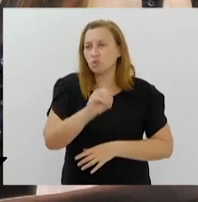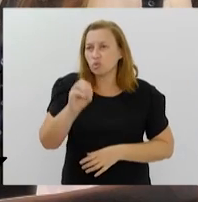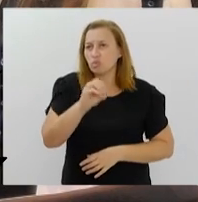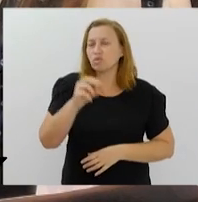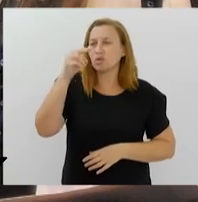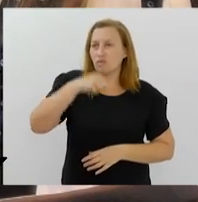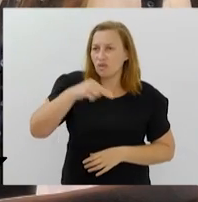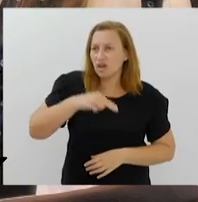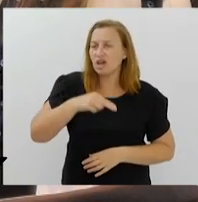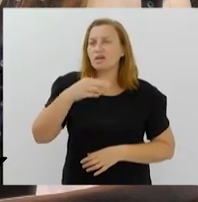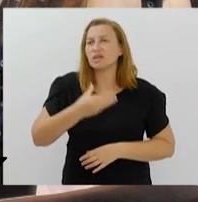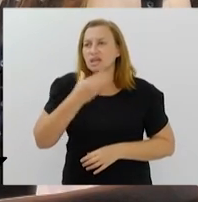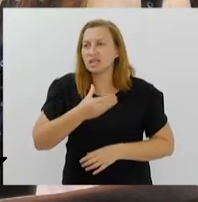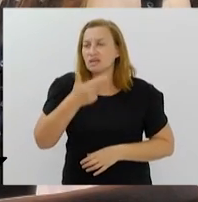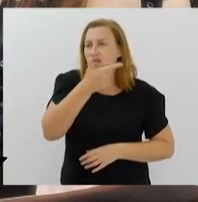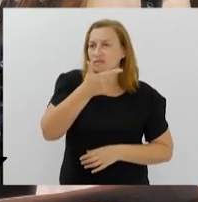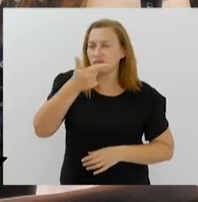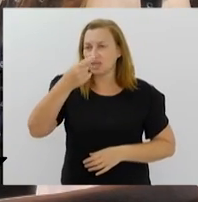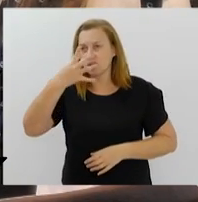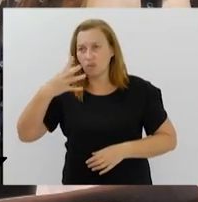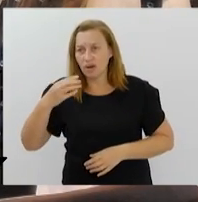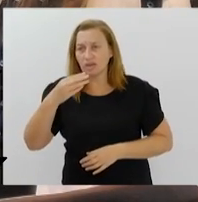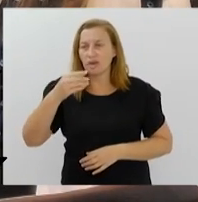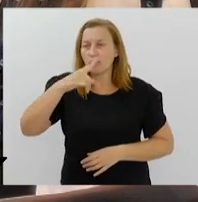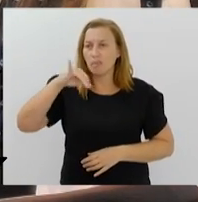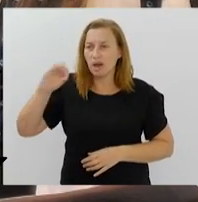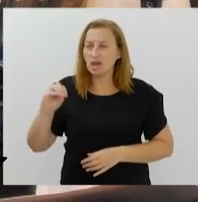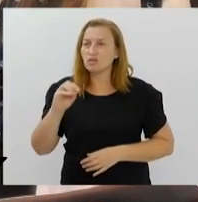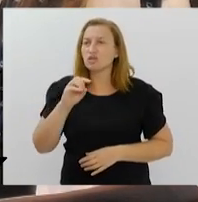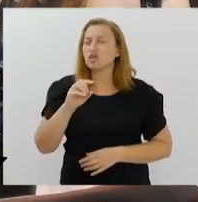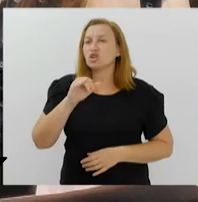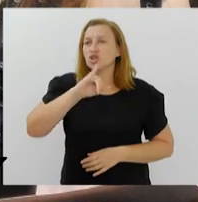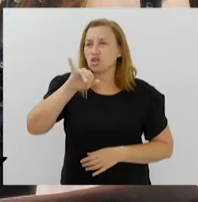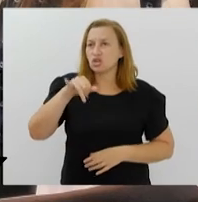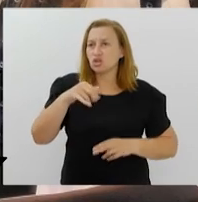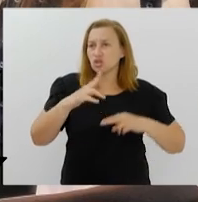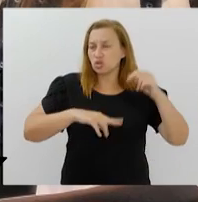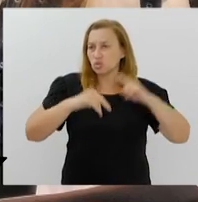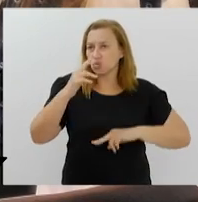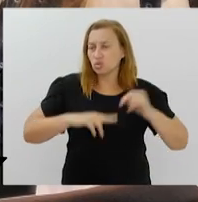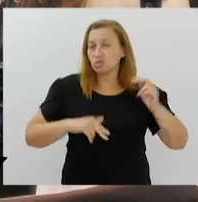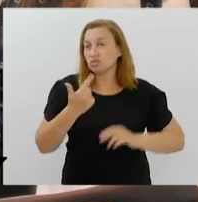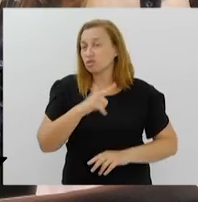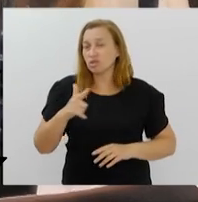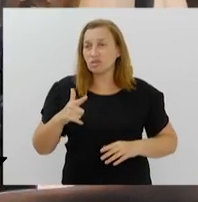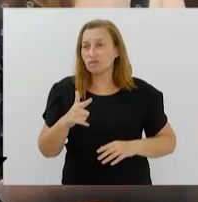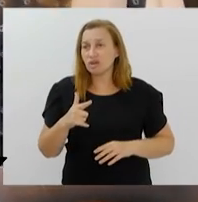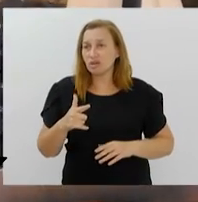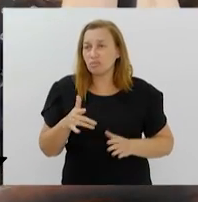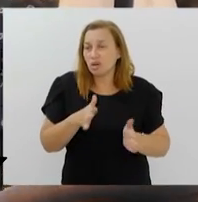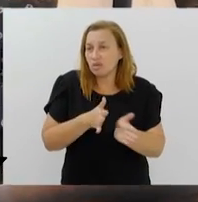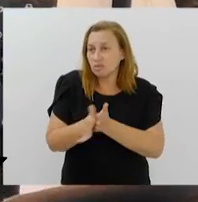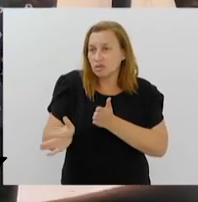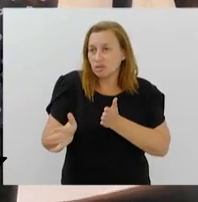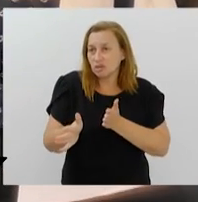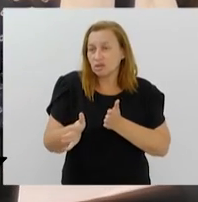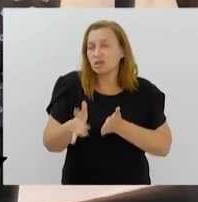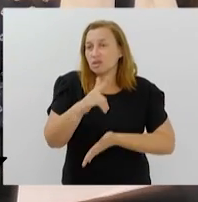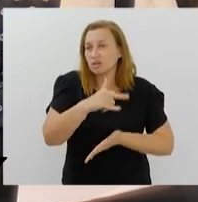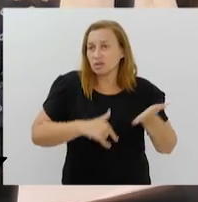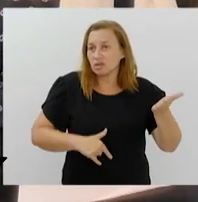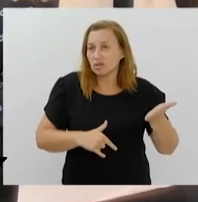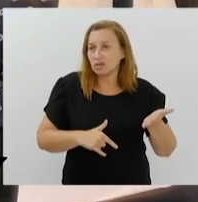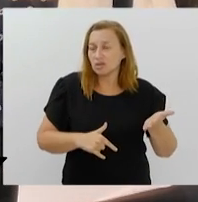dezembro janeiro de 24 Maio e junho aí ele termina informamos que não tivemos emissão da nota fiscal para os atendimentos